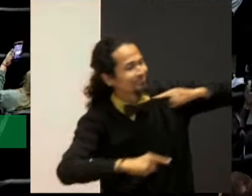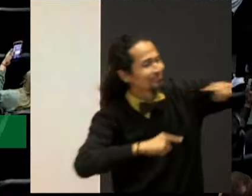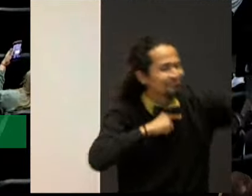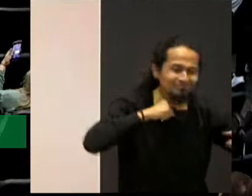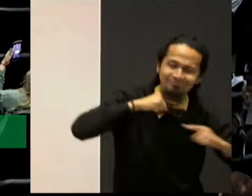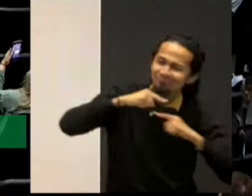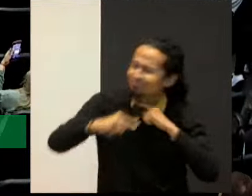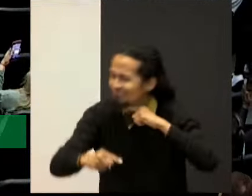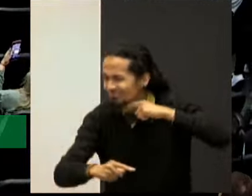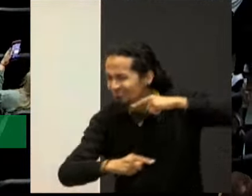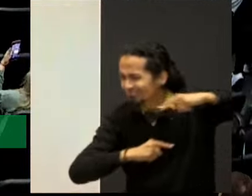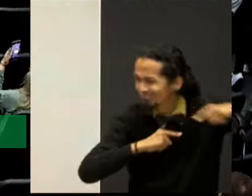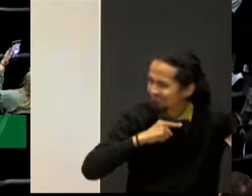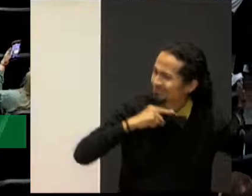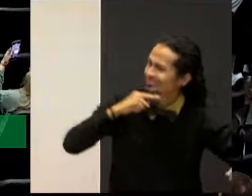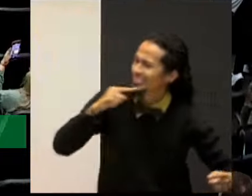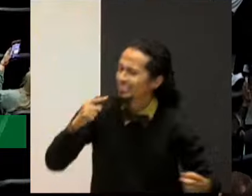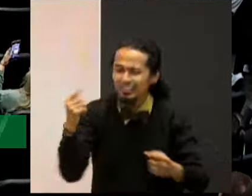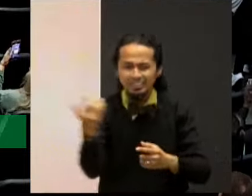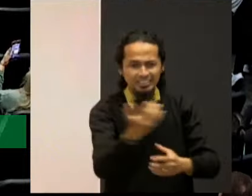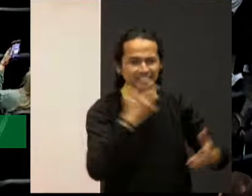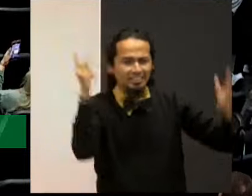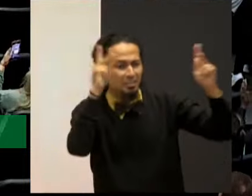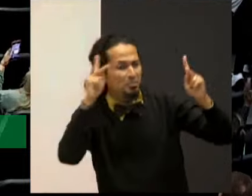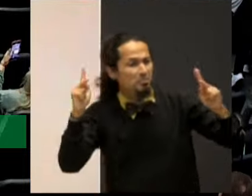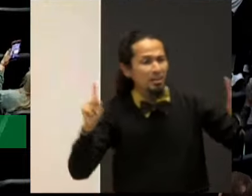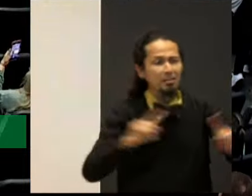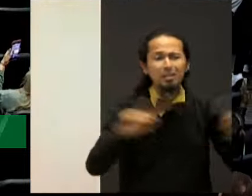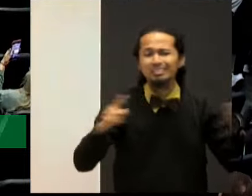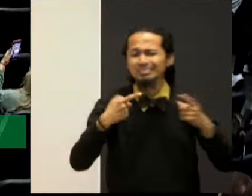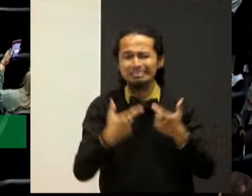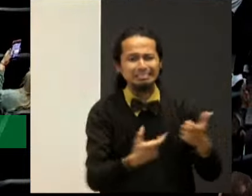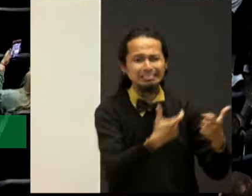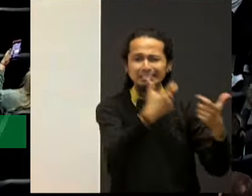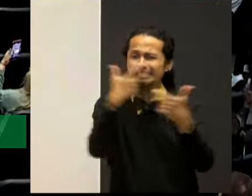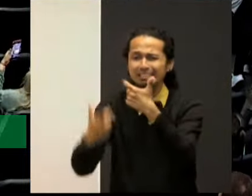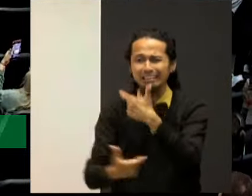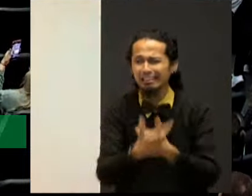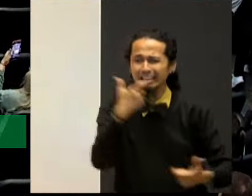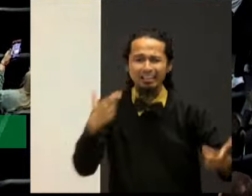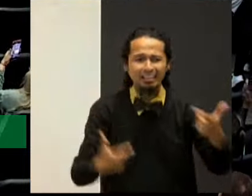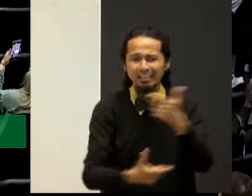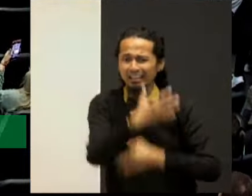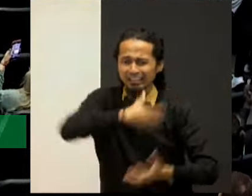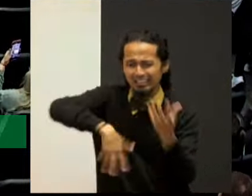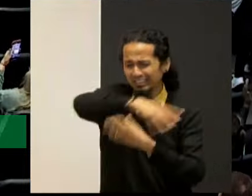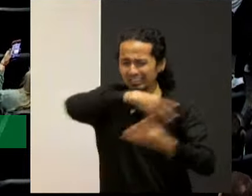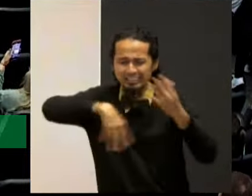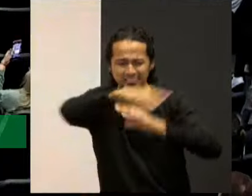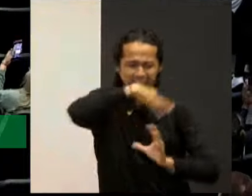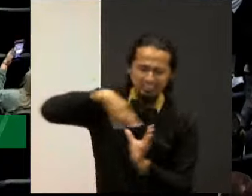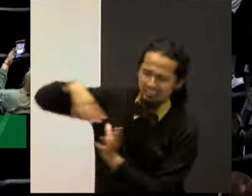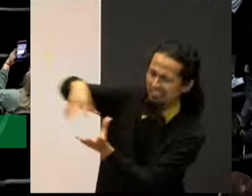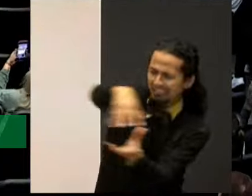adiantou. E de guerra em paz, de paz em guerra, todo o povo dessa terra,